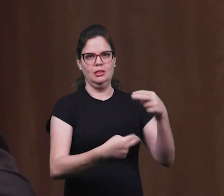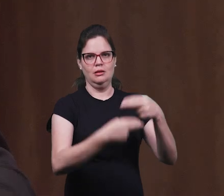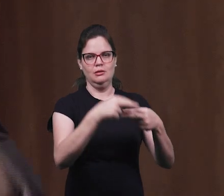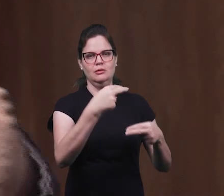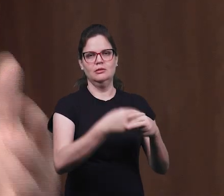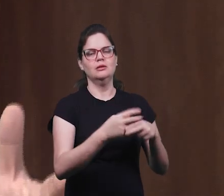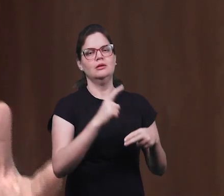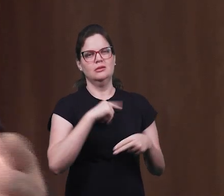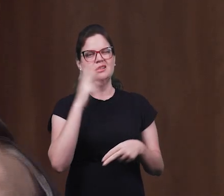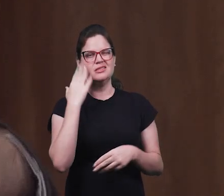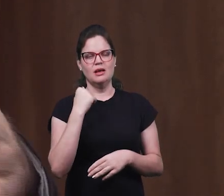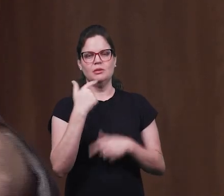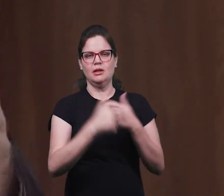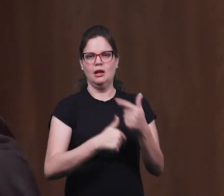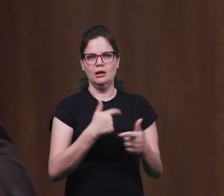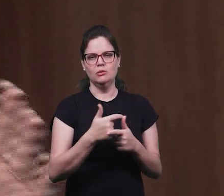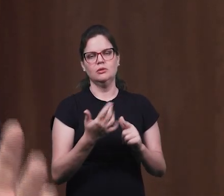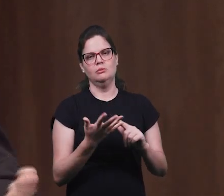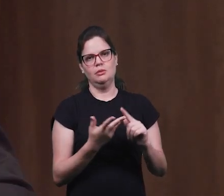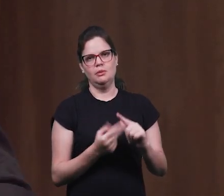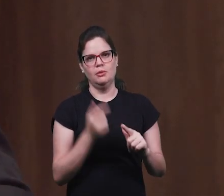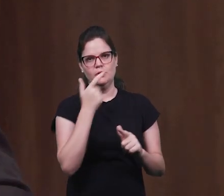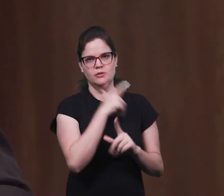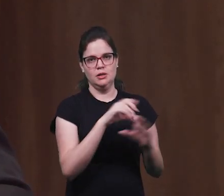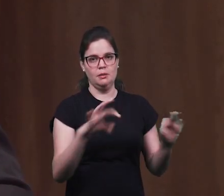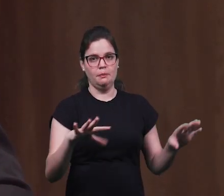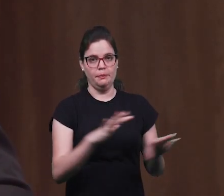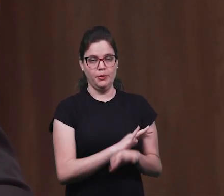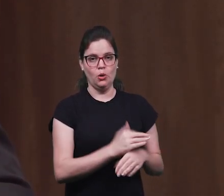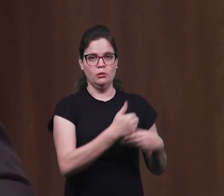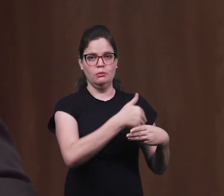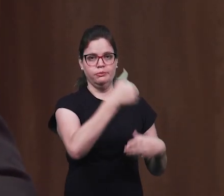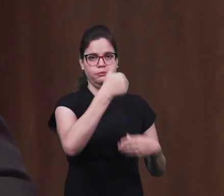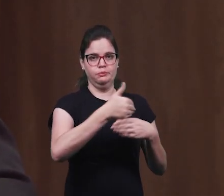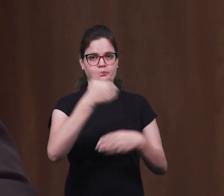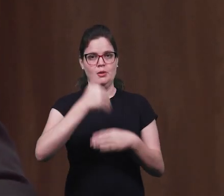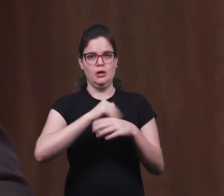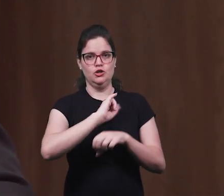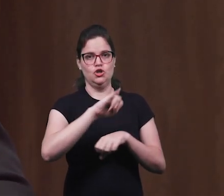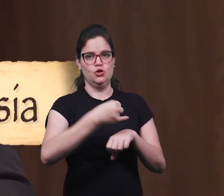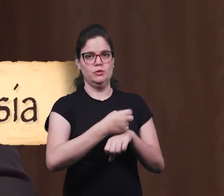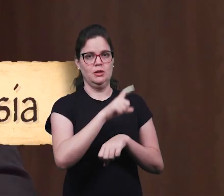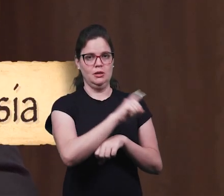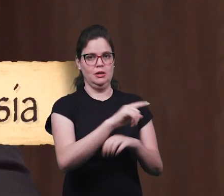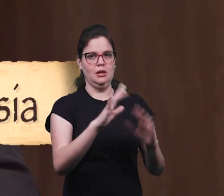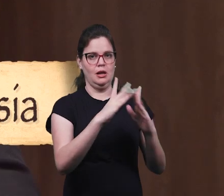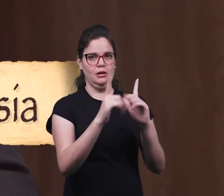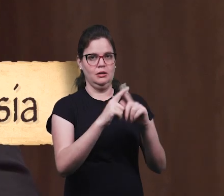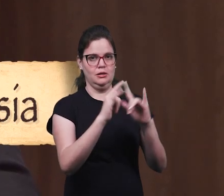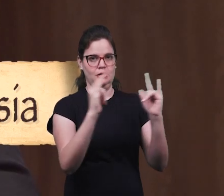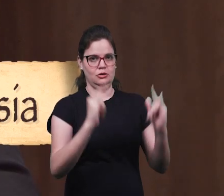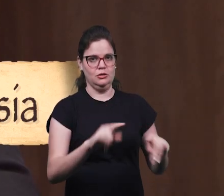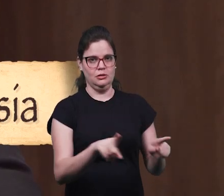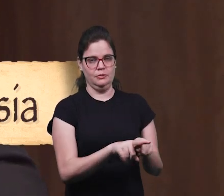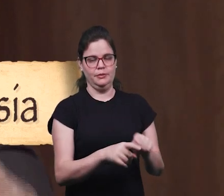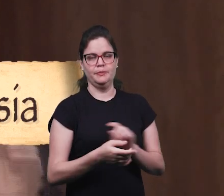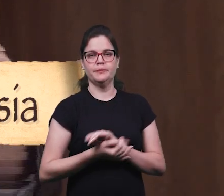luta de sempre para reconstruir, mas no final, com muita luta, eles conseguem reconstruir.